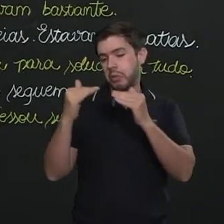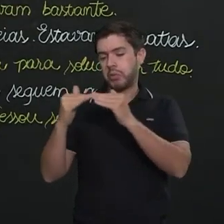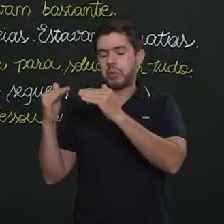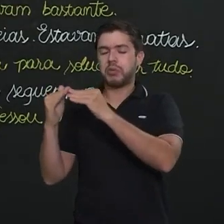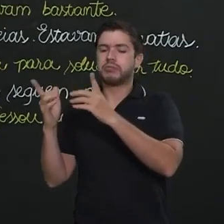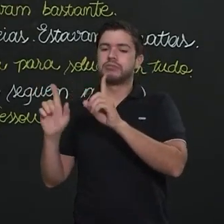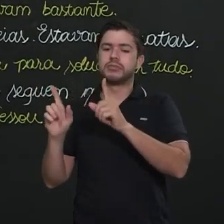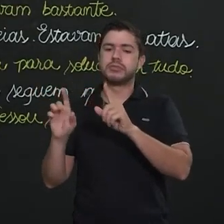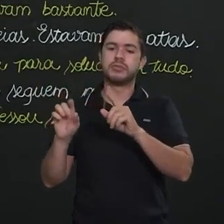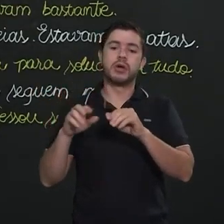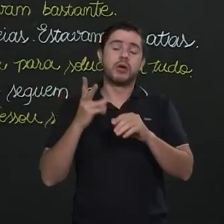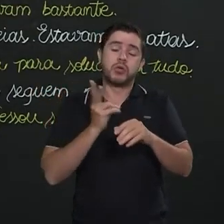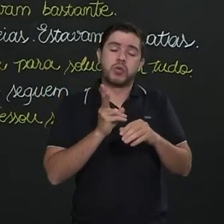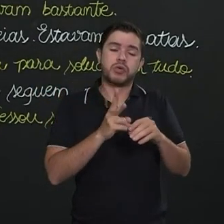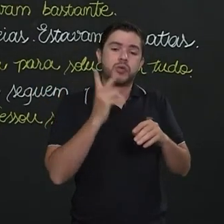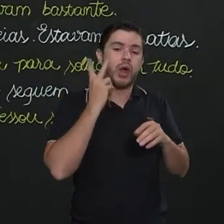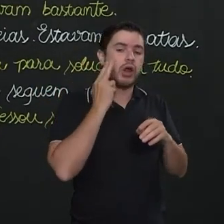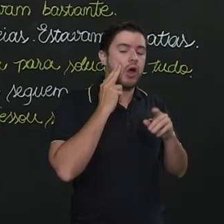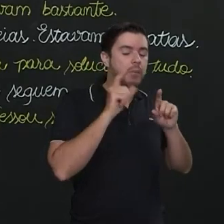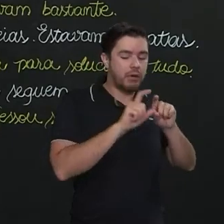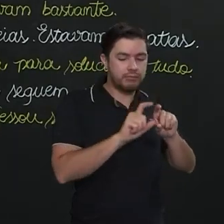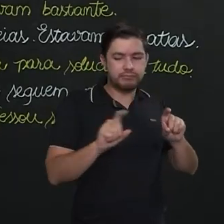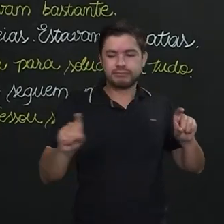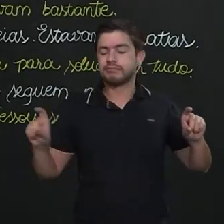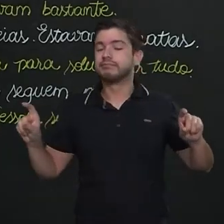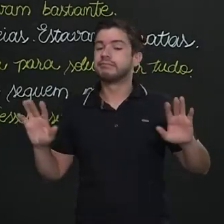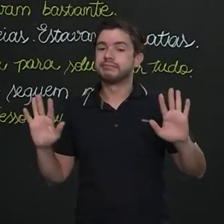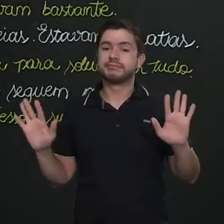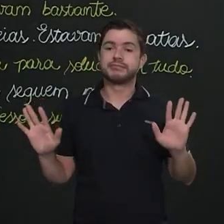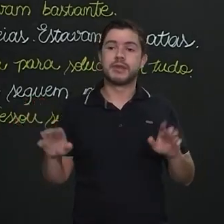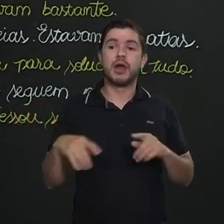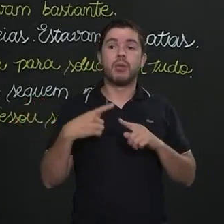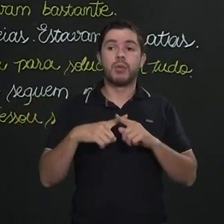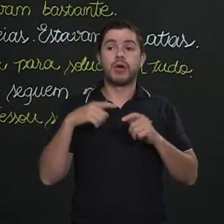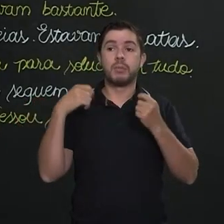É proibido entrada. Então, o que vai fazer a